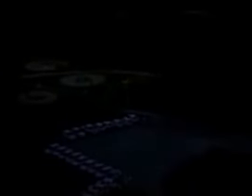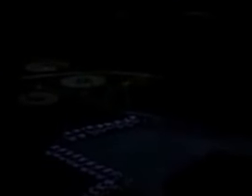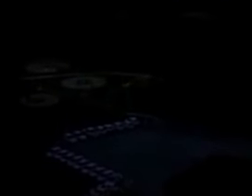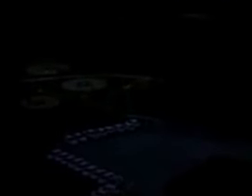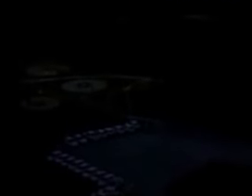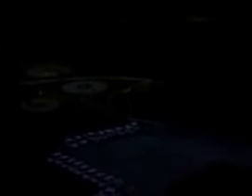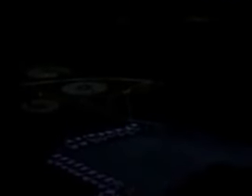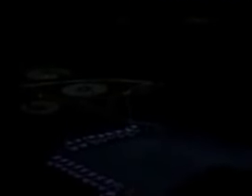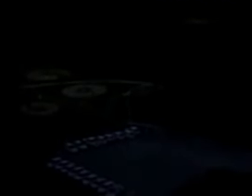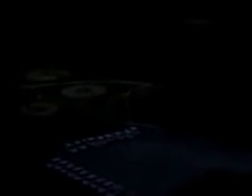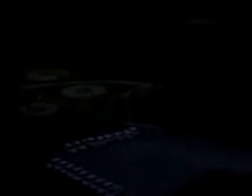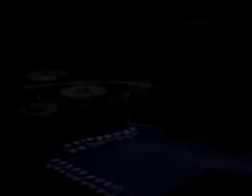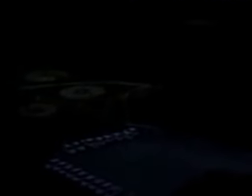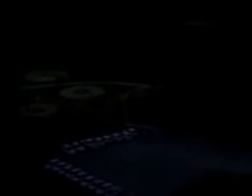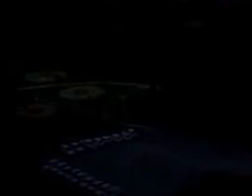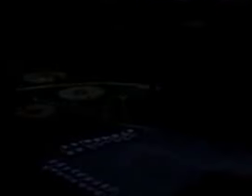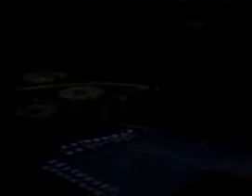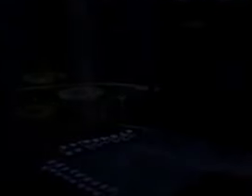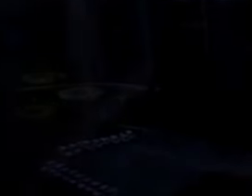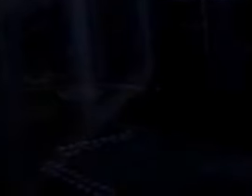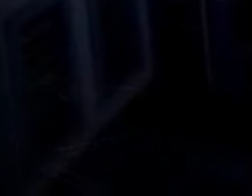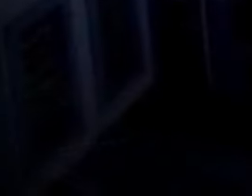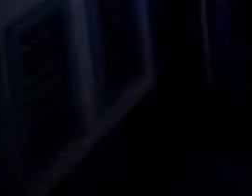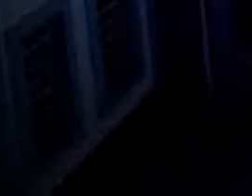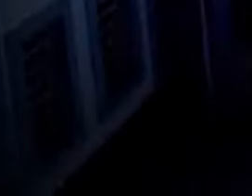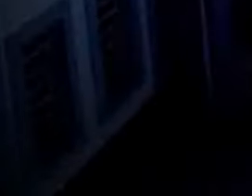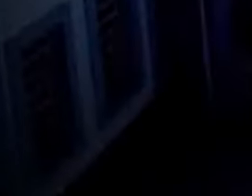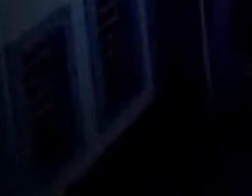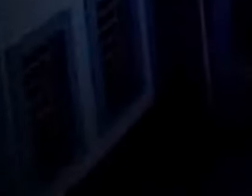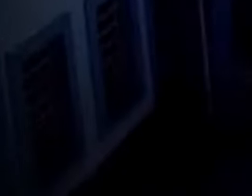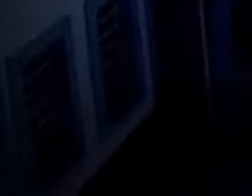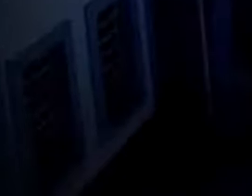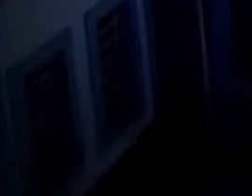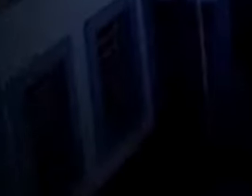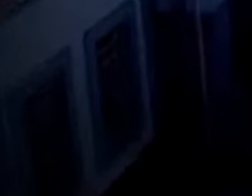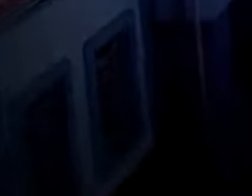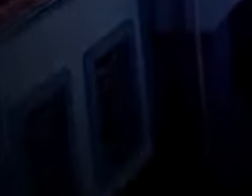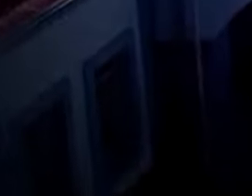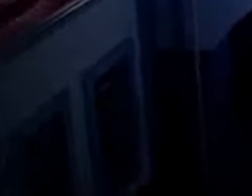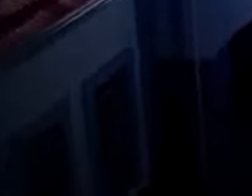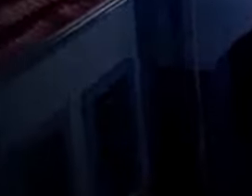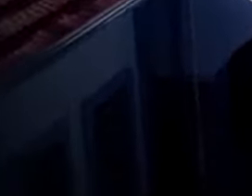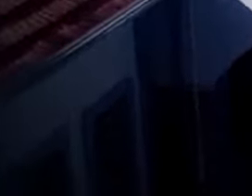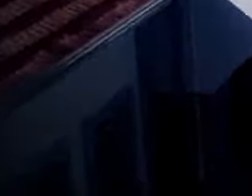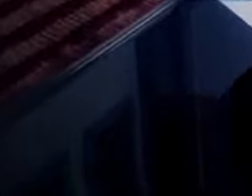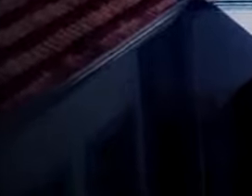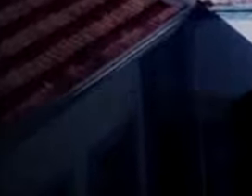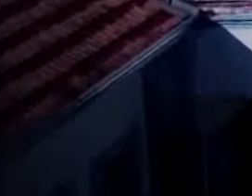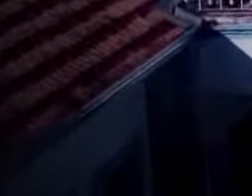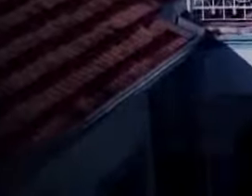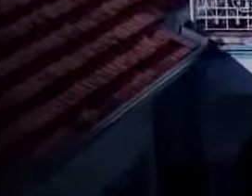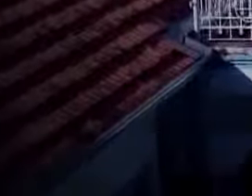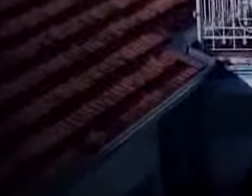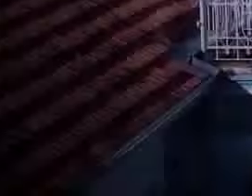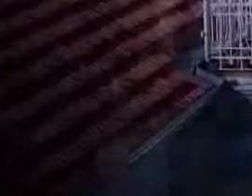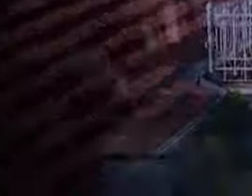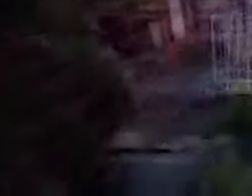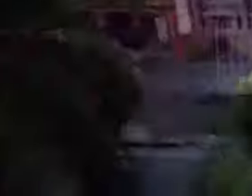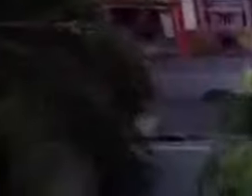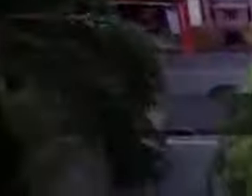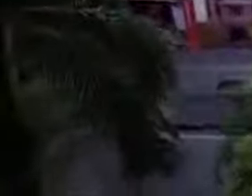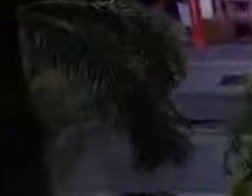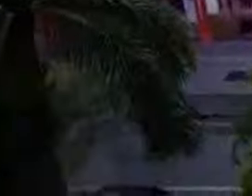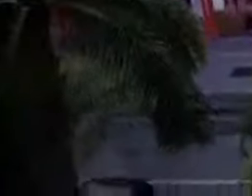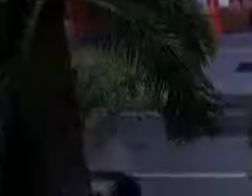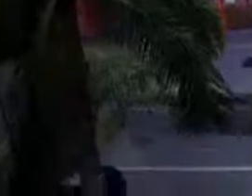faz no futuro e glória no passado mas ées da Justiça clava fore